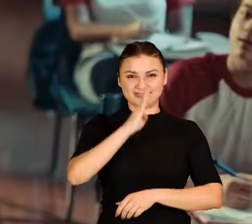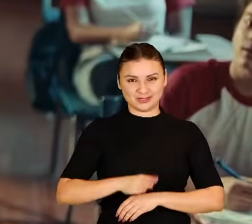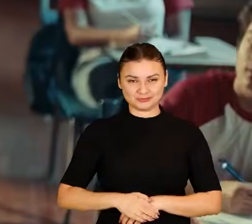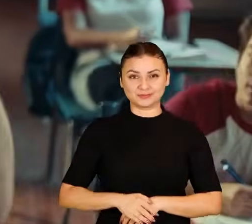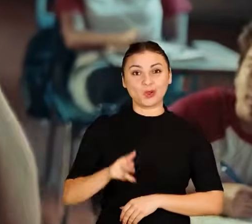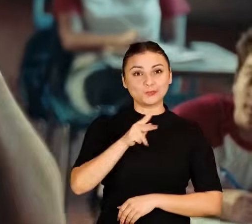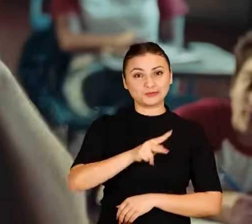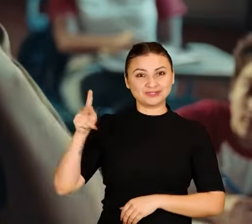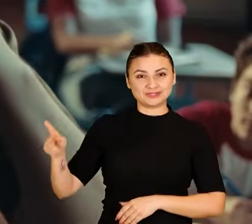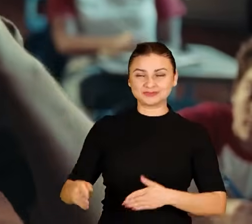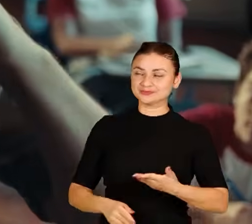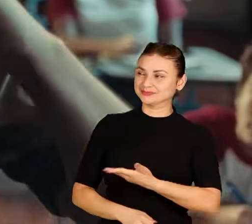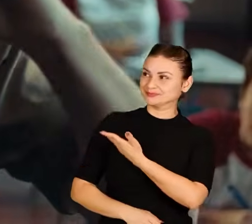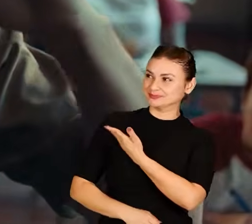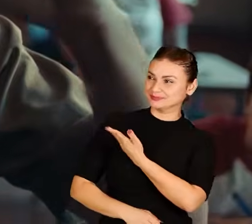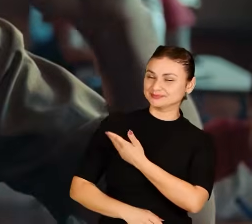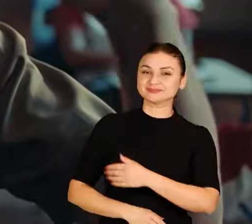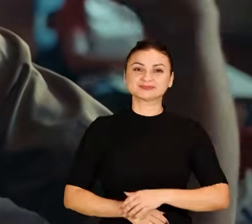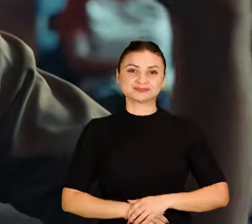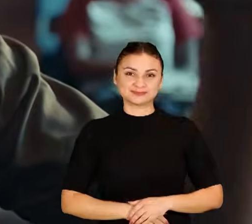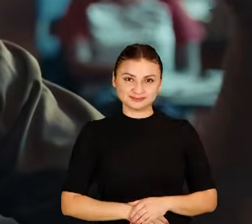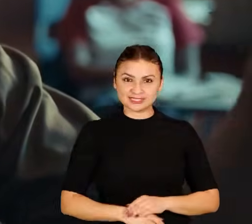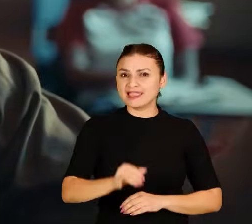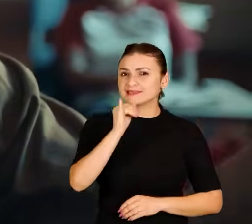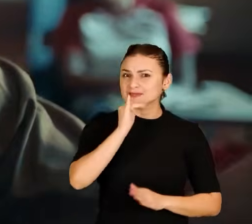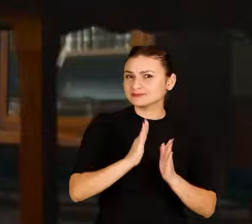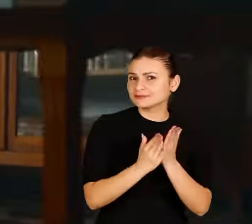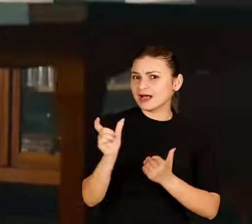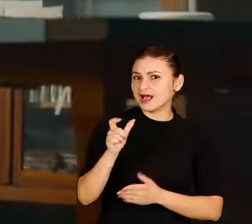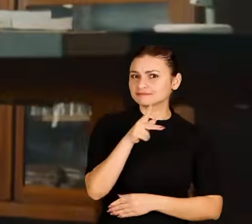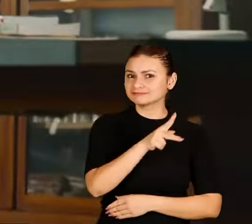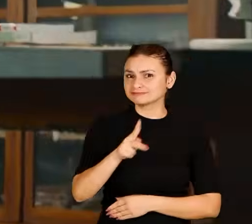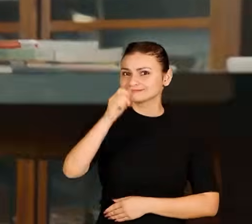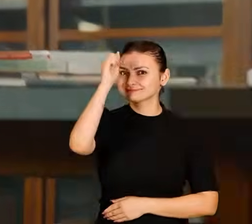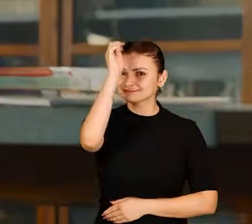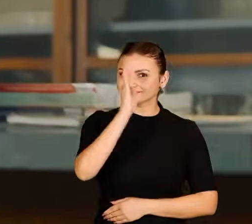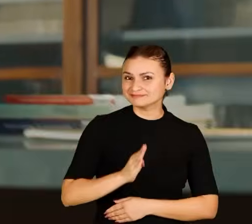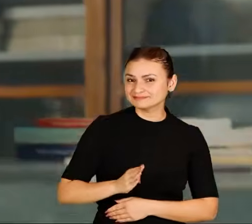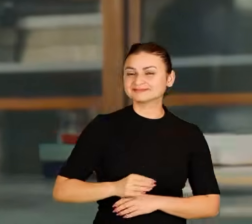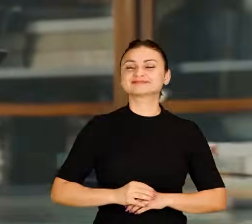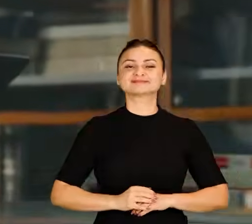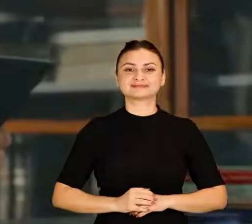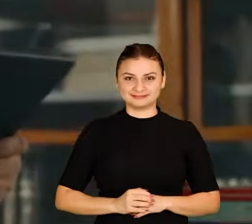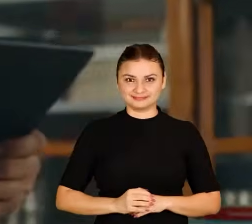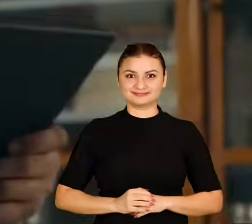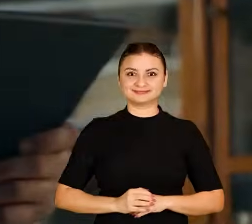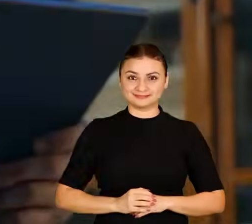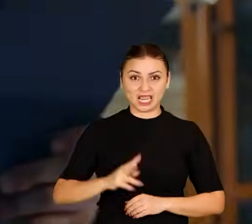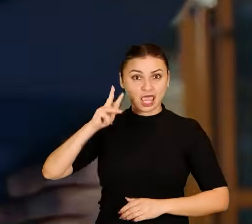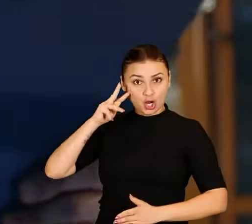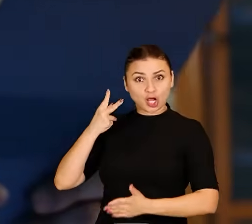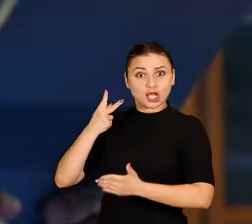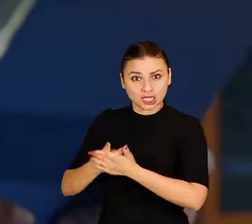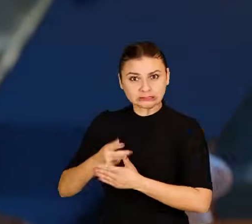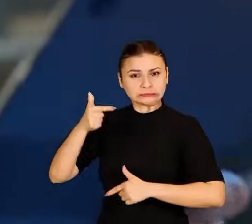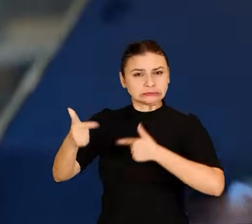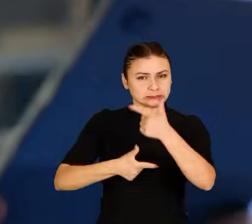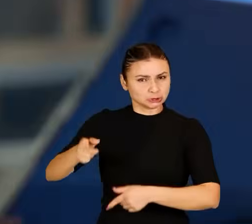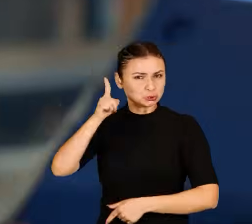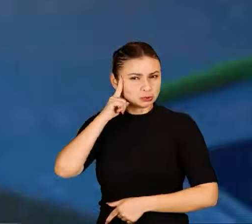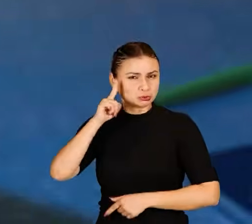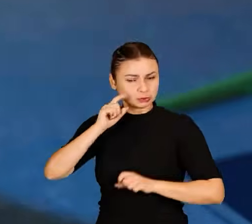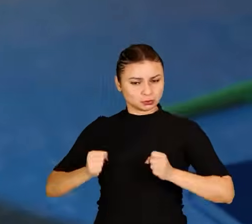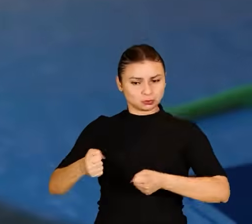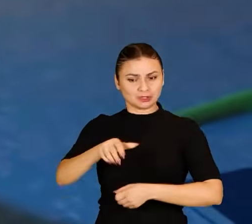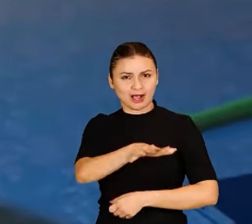brasileiros, o professor. São iniciativas como a Carteira Nacional Docente do Brasil, um reconhecimento à dedicação de quem